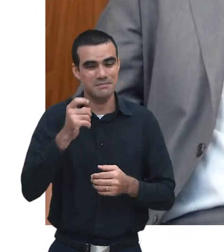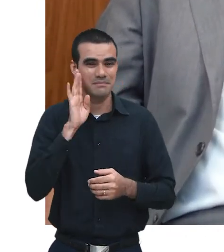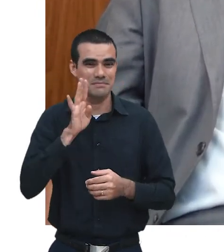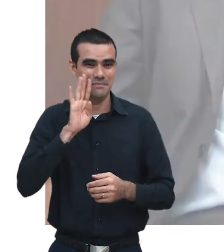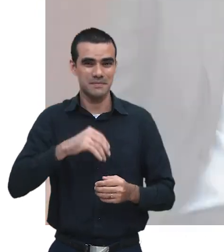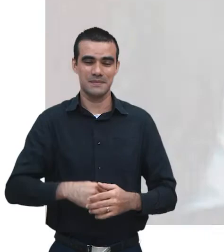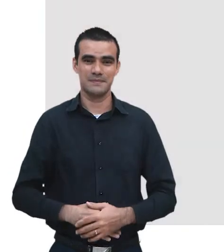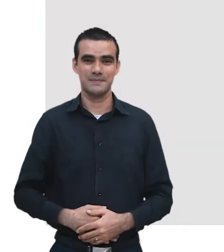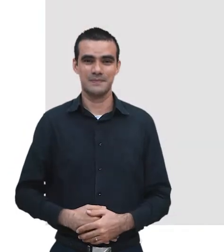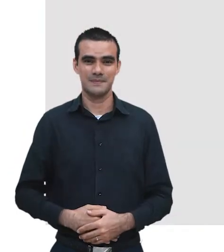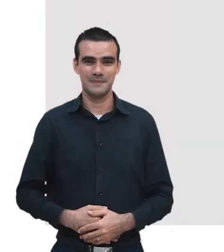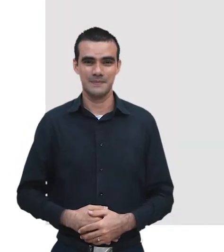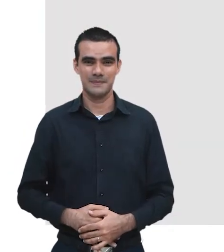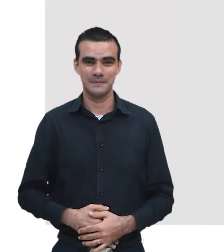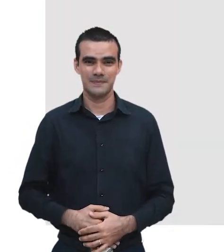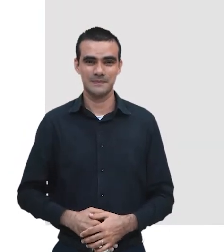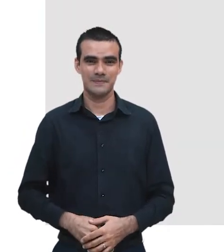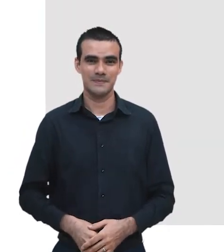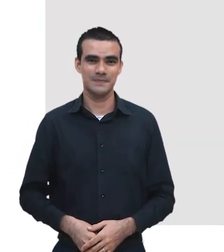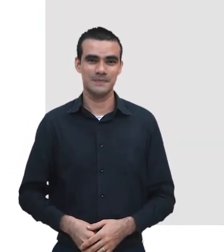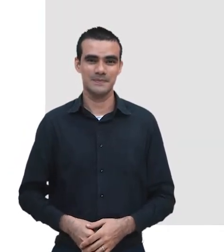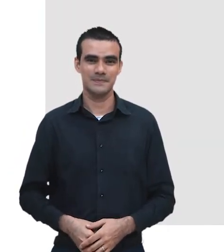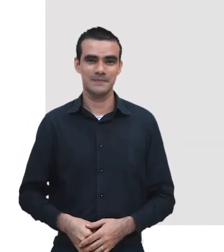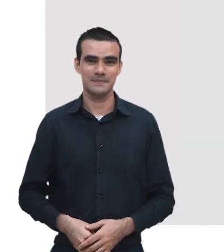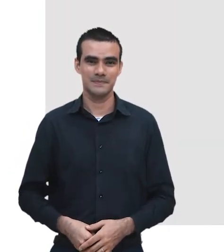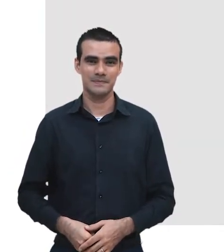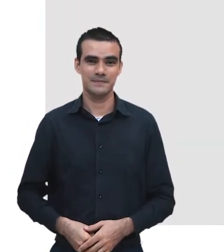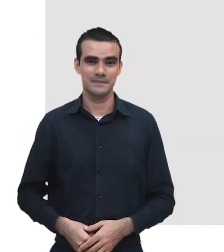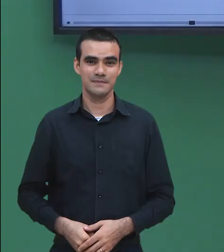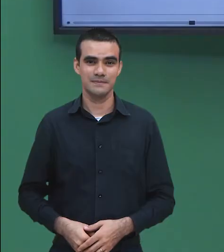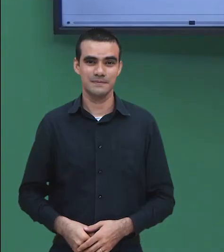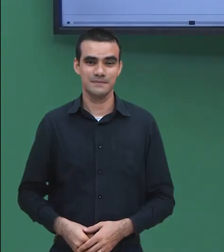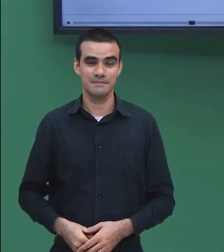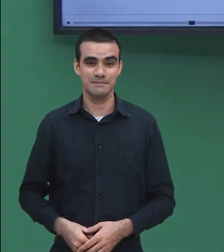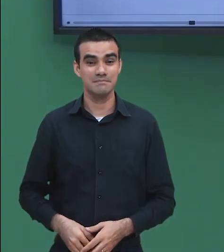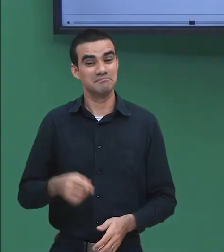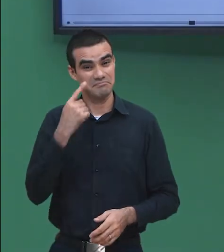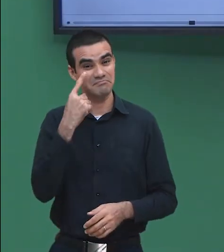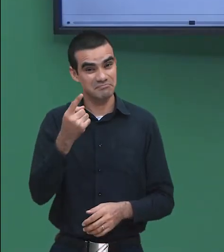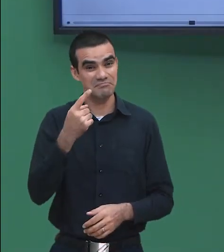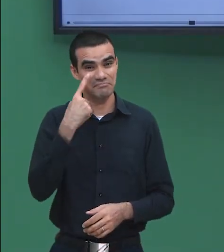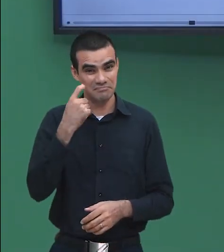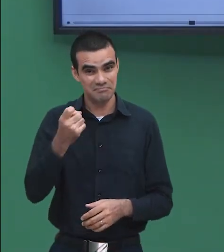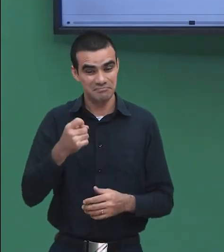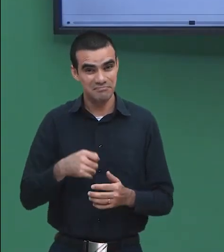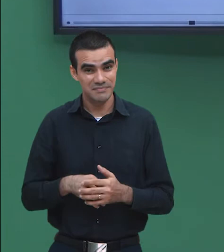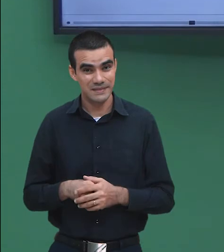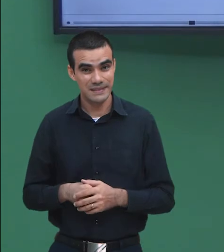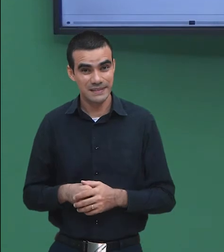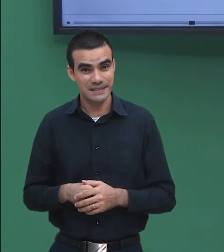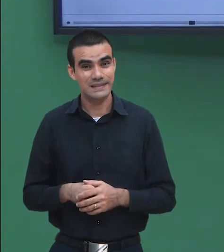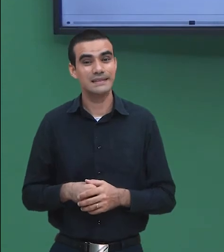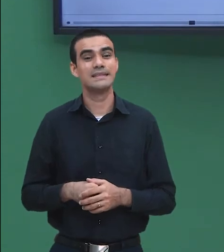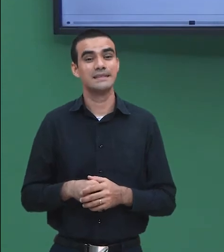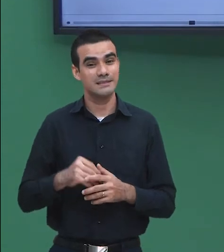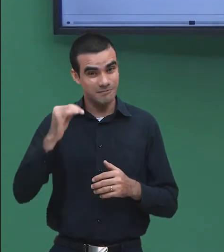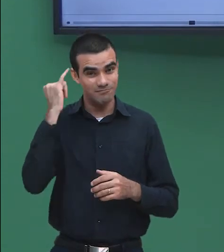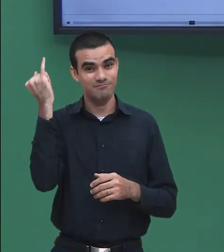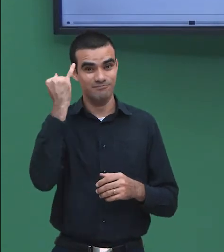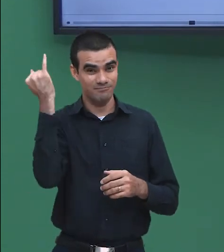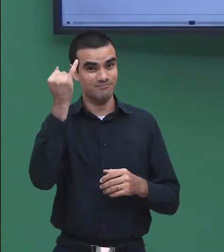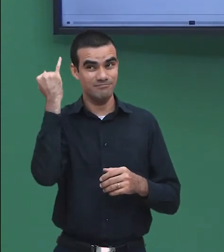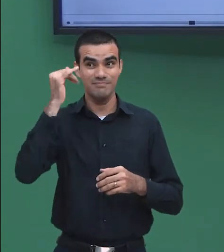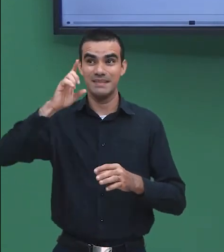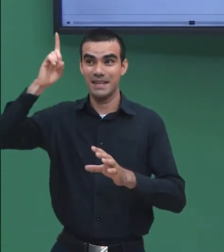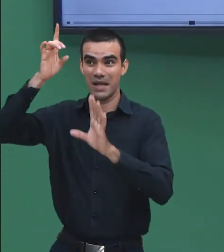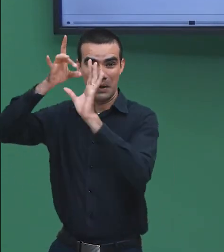Bastante interessante. Eu que agradeço. Viram que interessante? Viram quanto